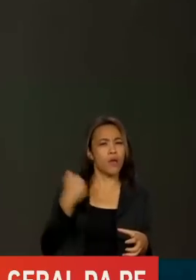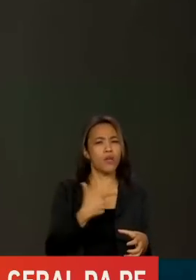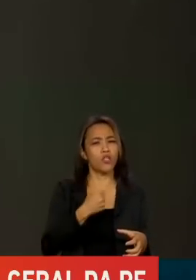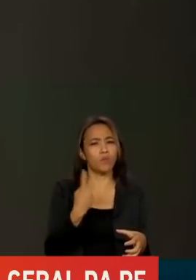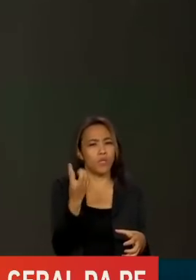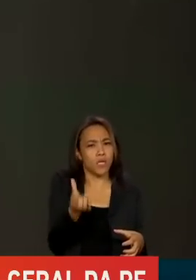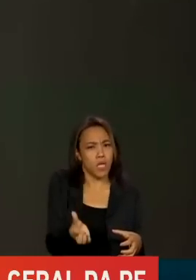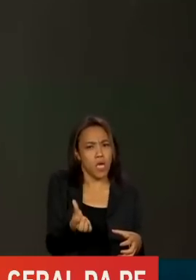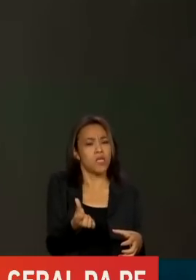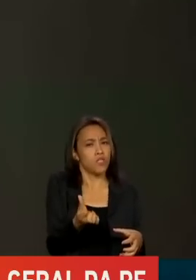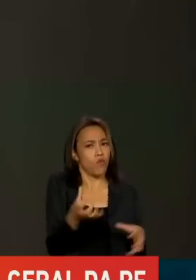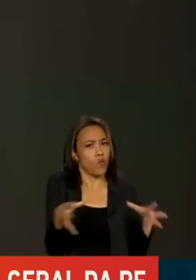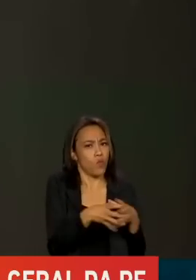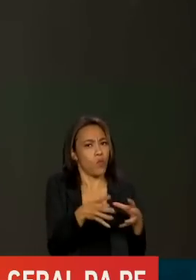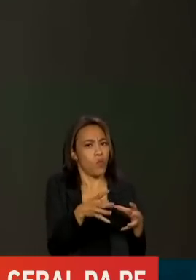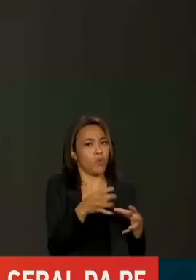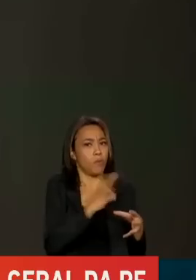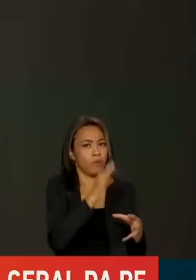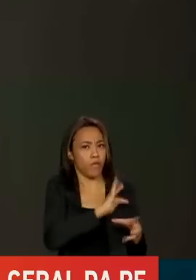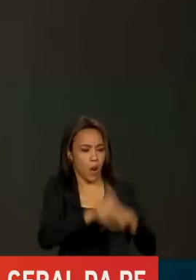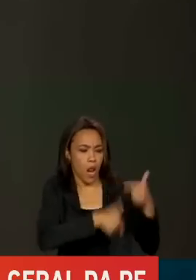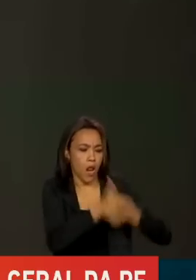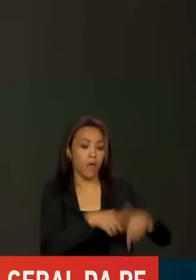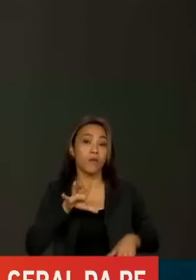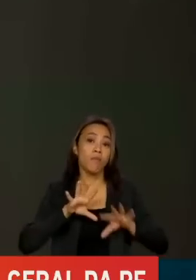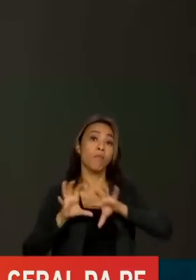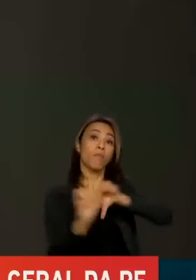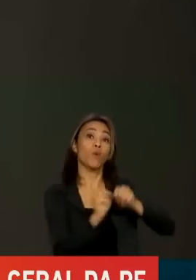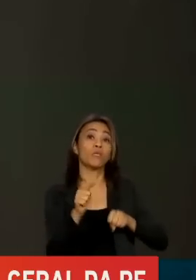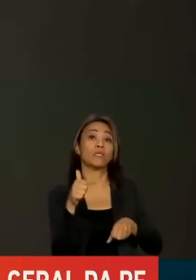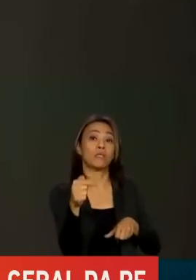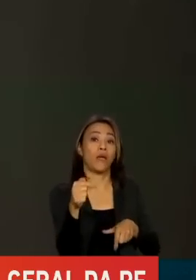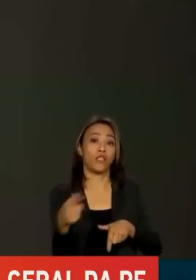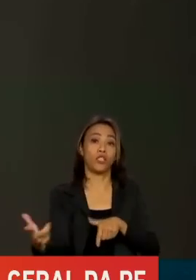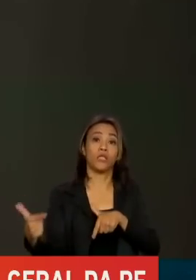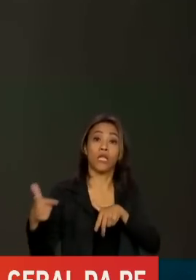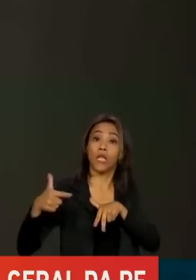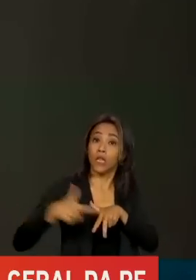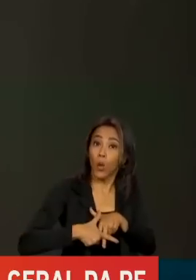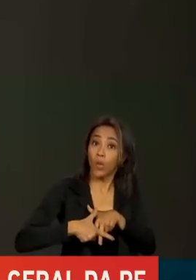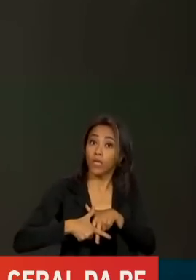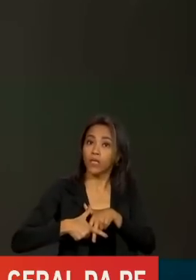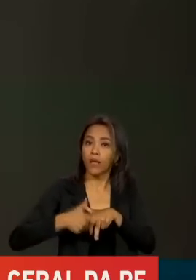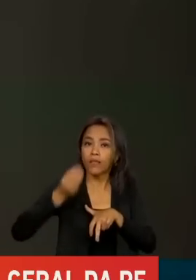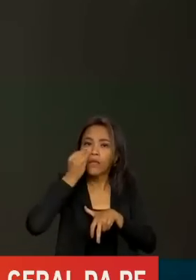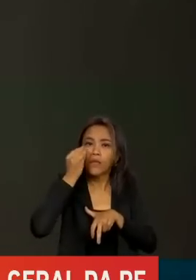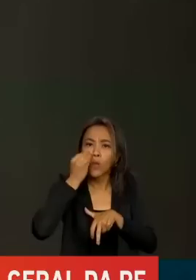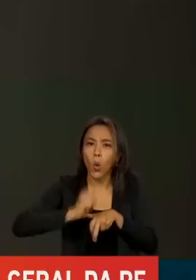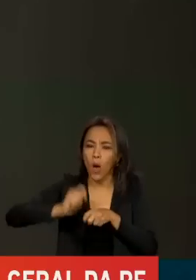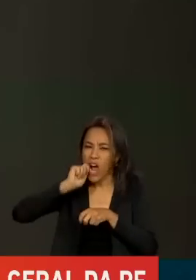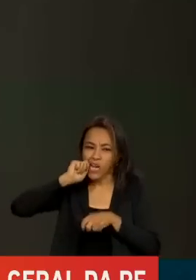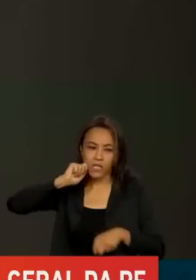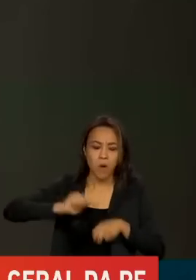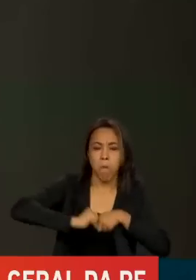da Justiça operação hashtag em que foram presos 7 terroristas que pretendiam explodir é o